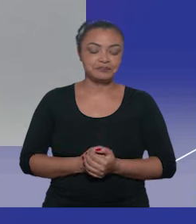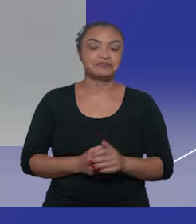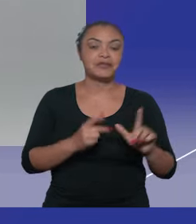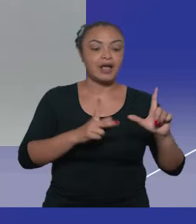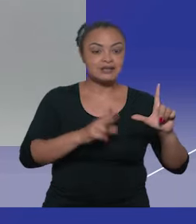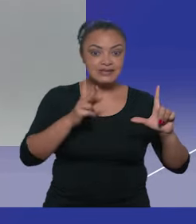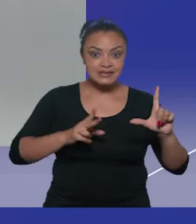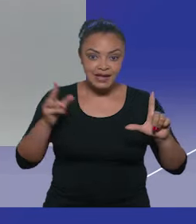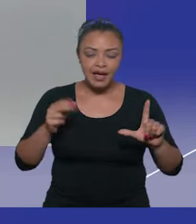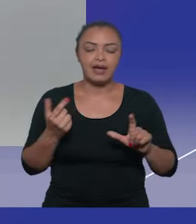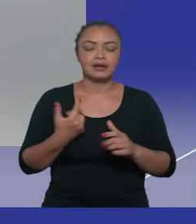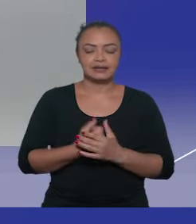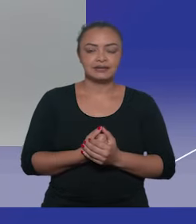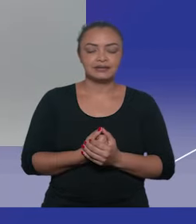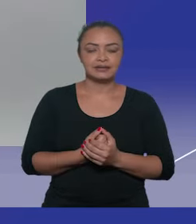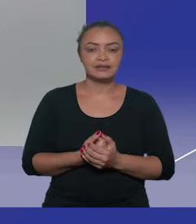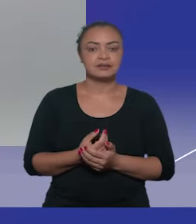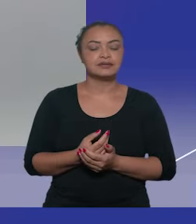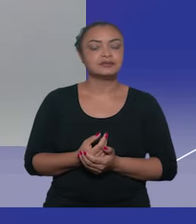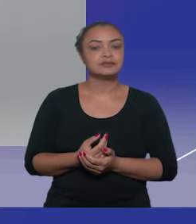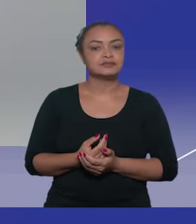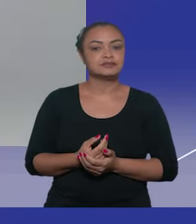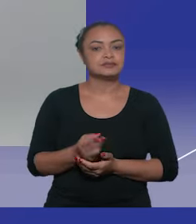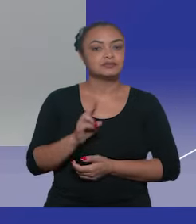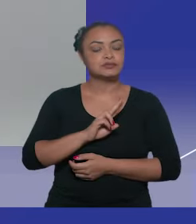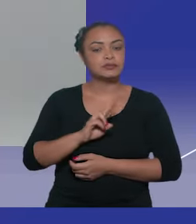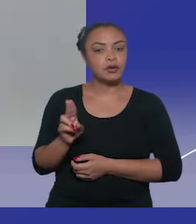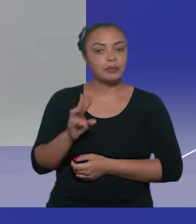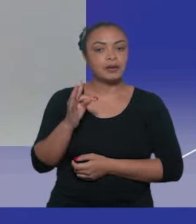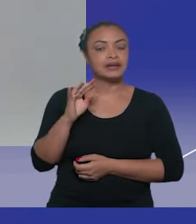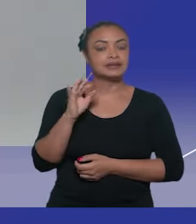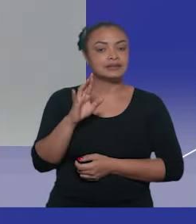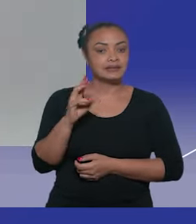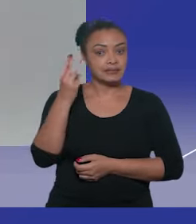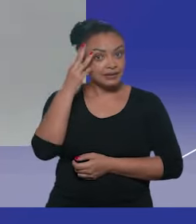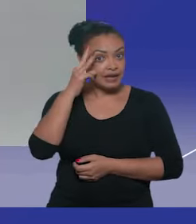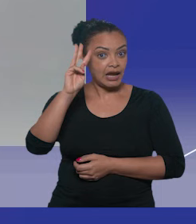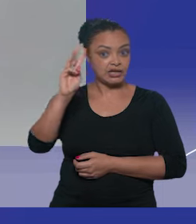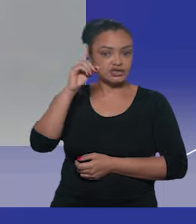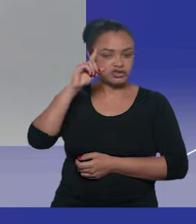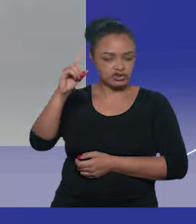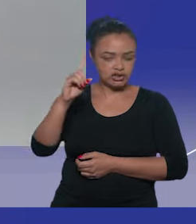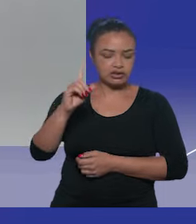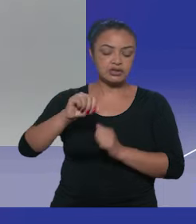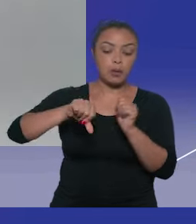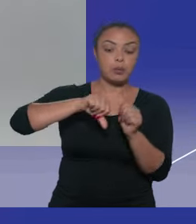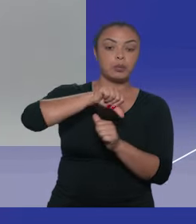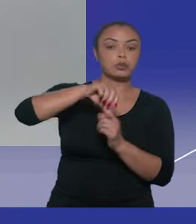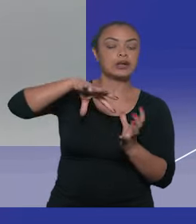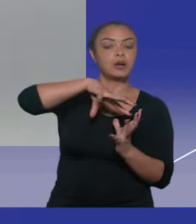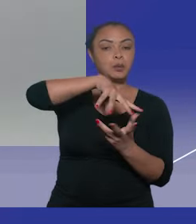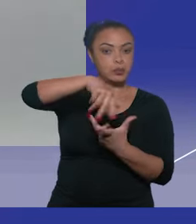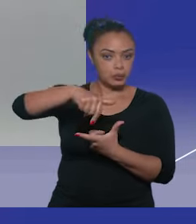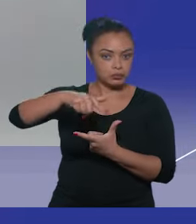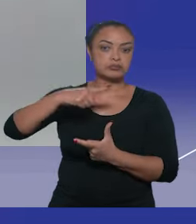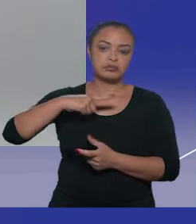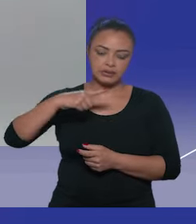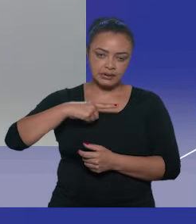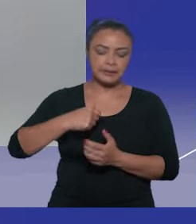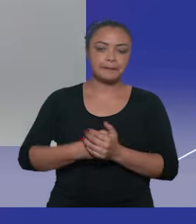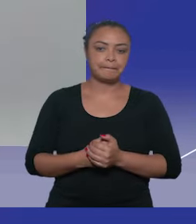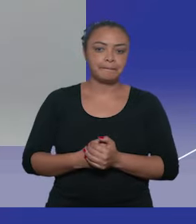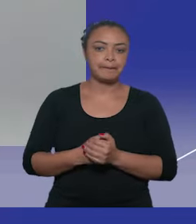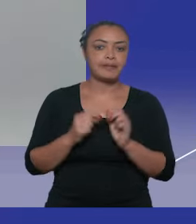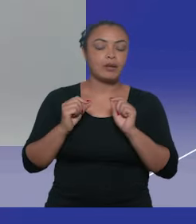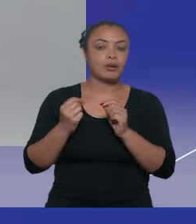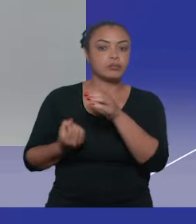uma série que eu chamo 3 Dias que Mudaram o Mundo. Tá na Netflix. É uma série sobre o acidente